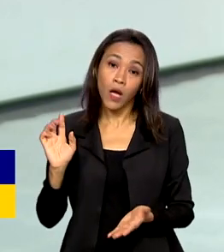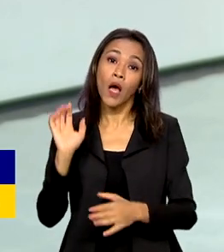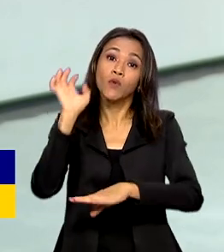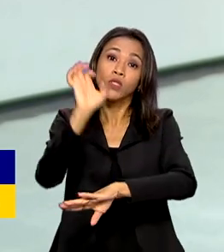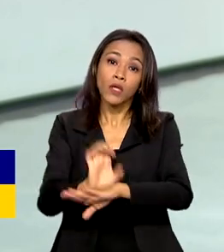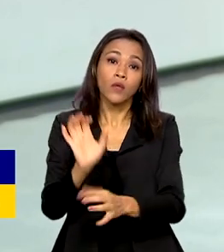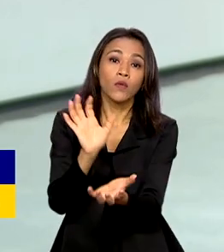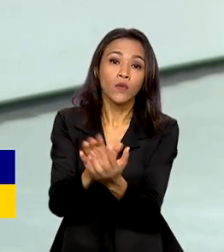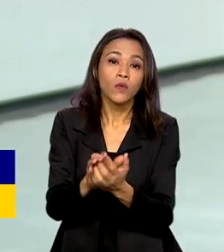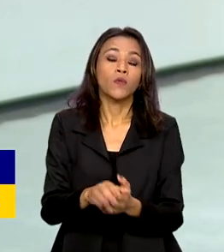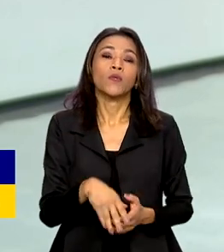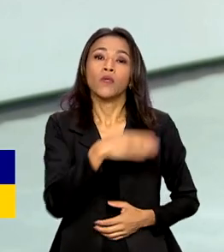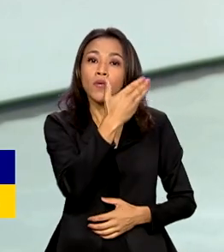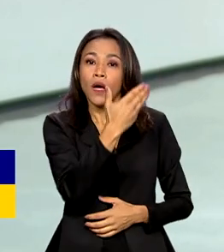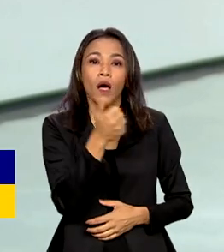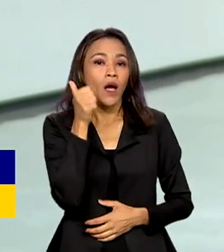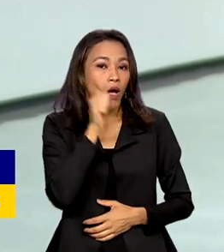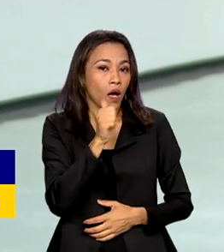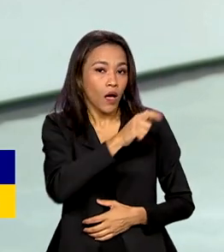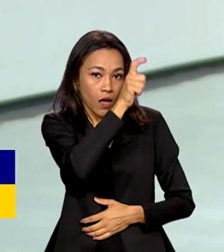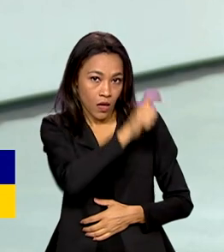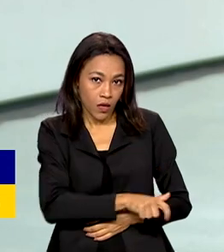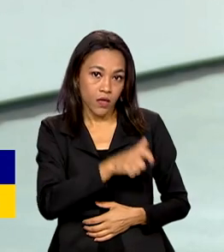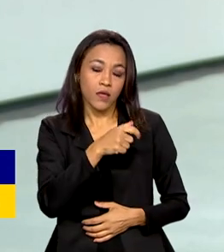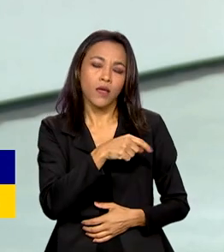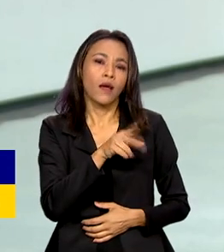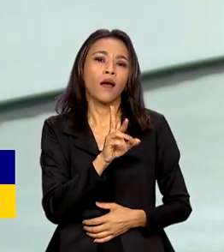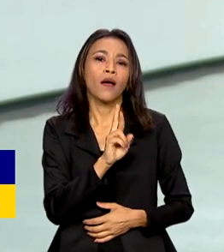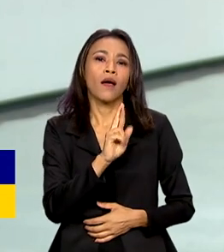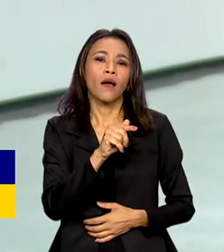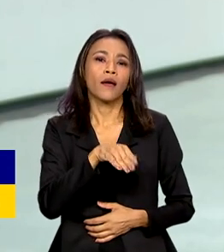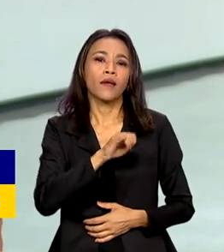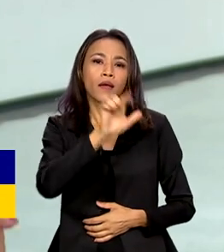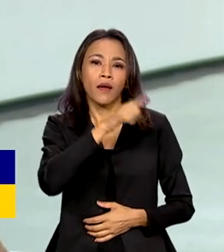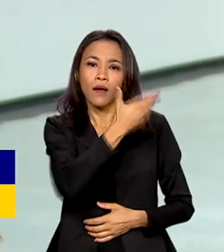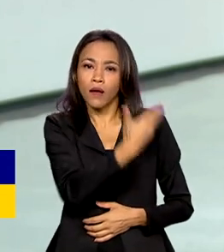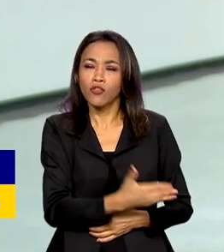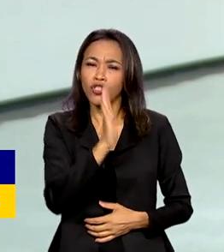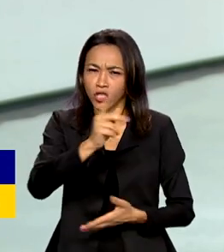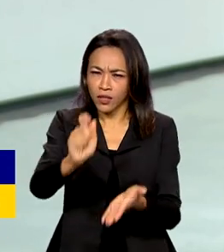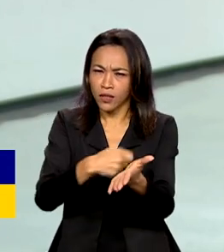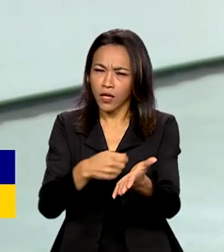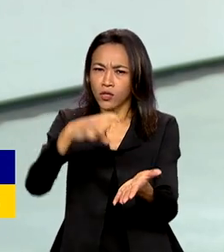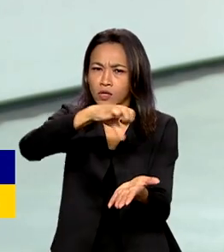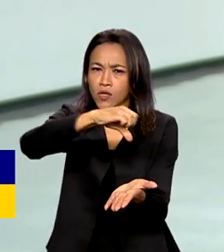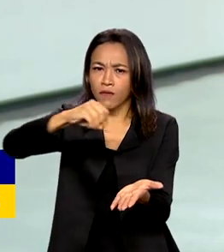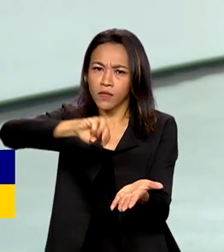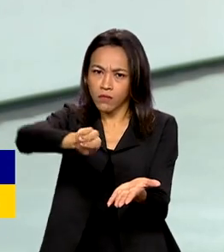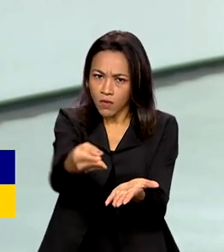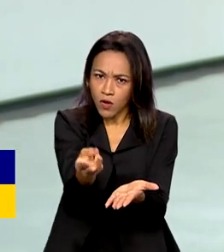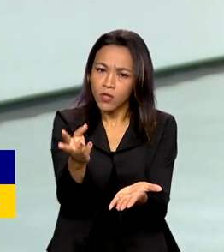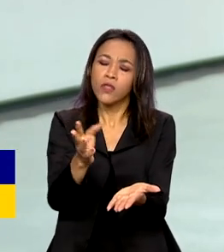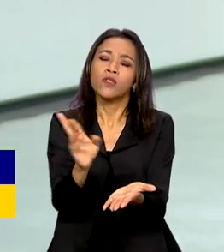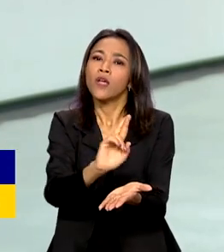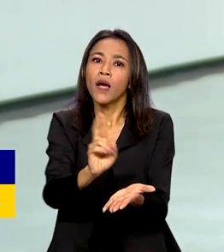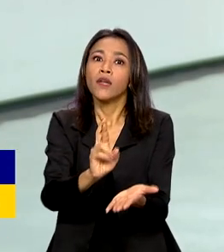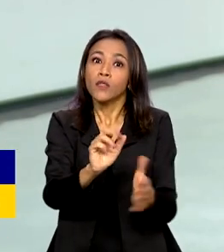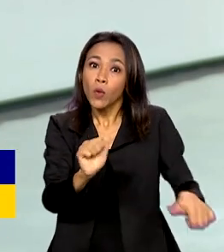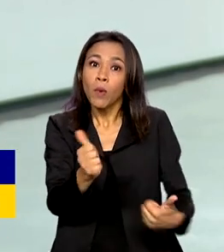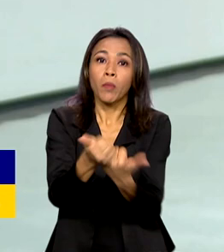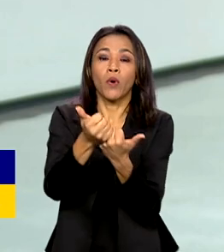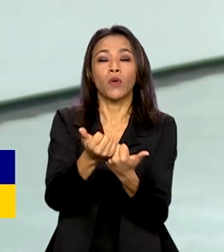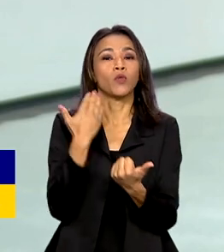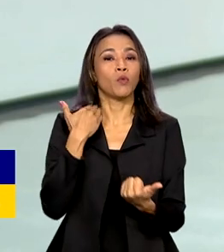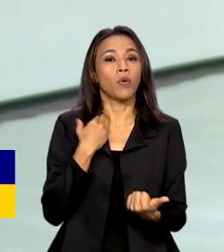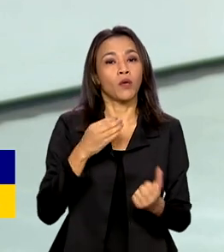governadora Raquel Lira já havia assinado um contrato de financiamento de 900 milhões de reais junto ao Banco do